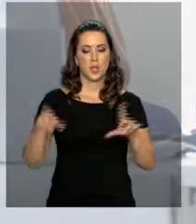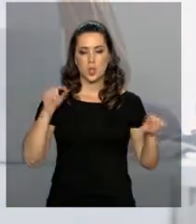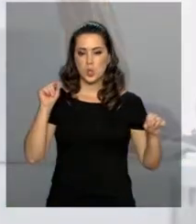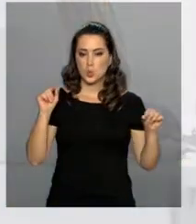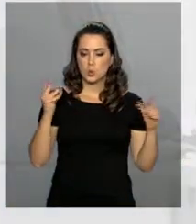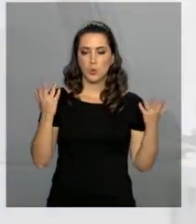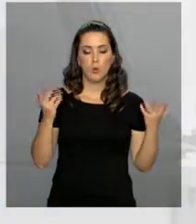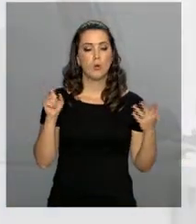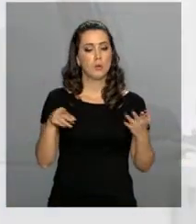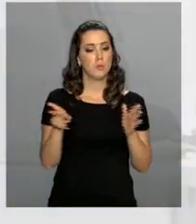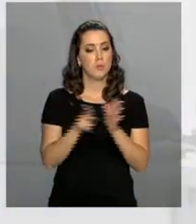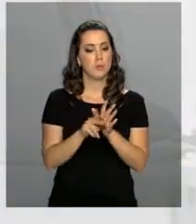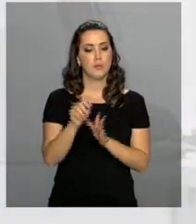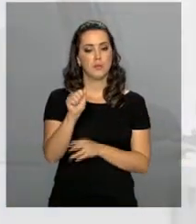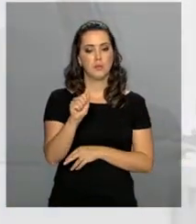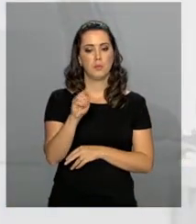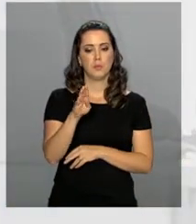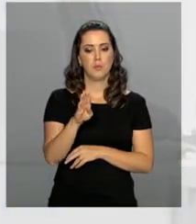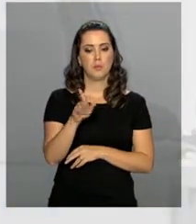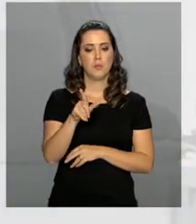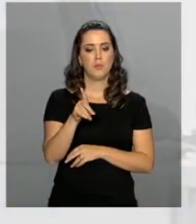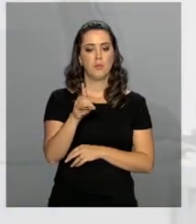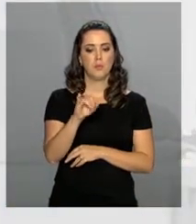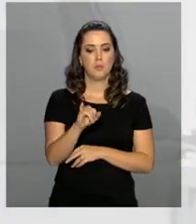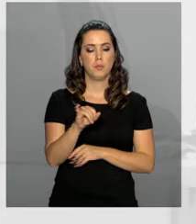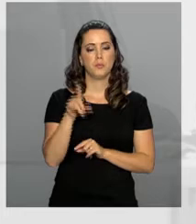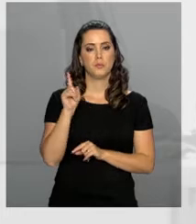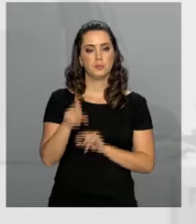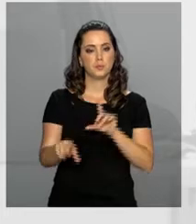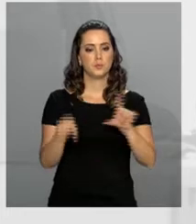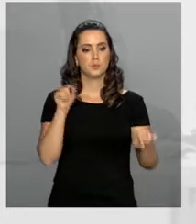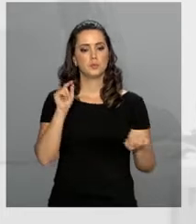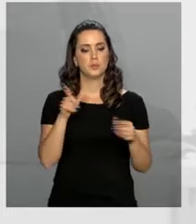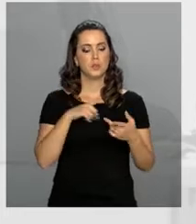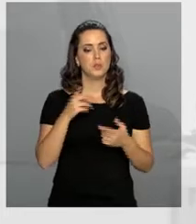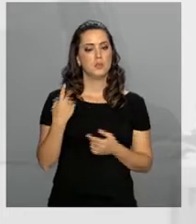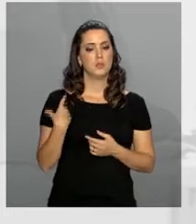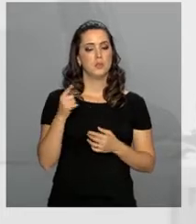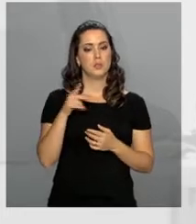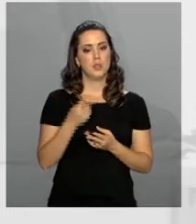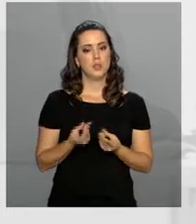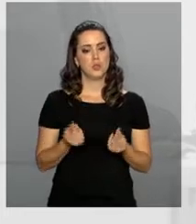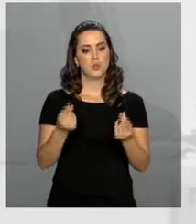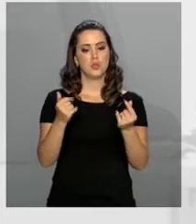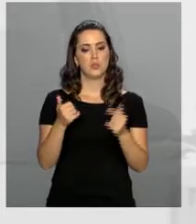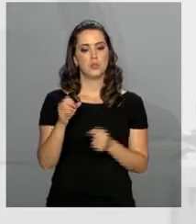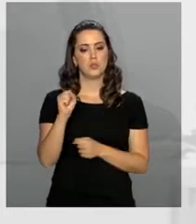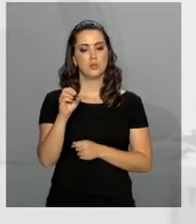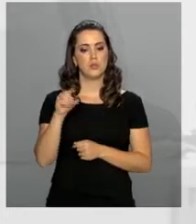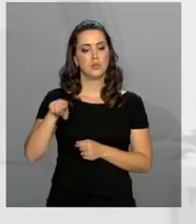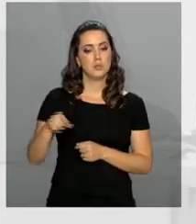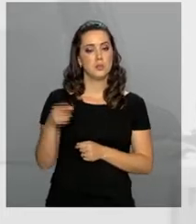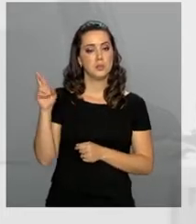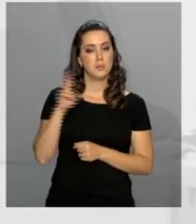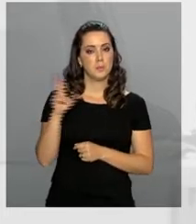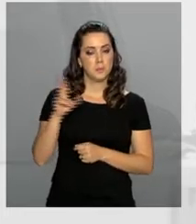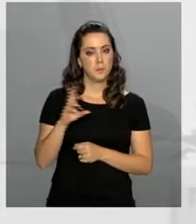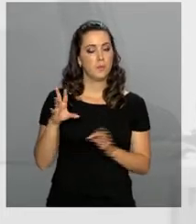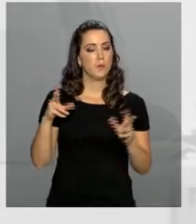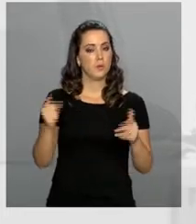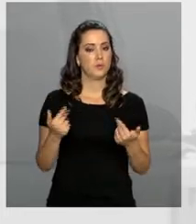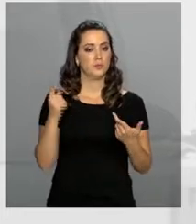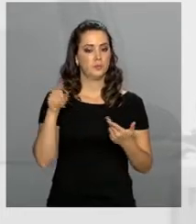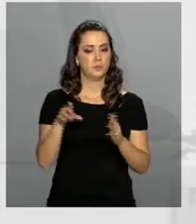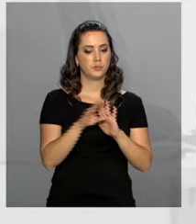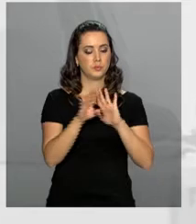pela bd e as estatais do brasil e de portugal selecionadas vão receber recursos no valor de 80 mil reais no total